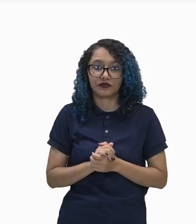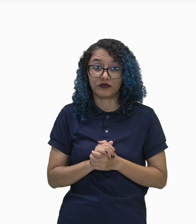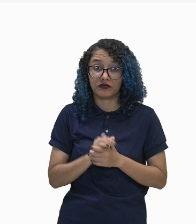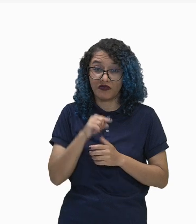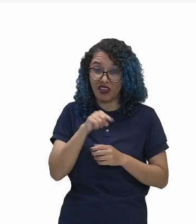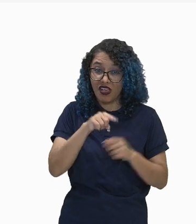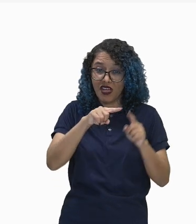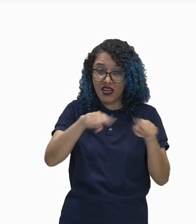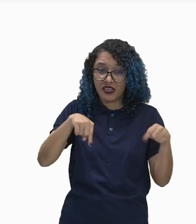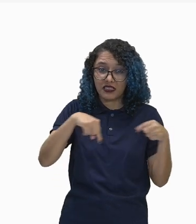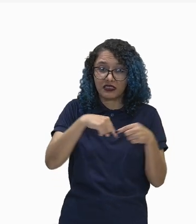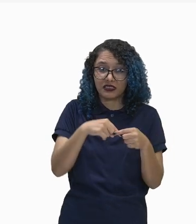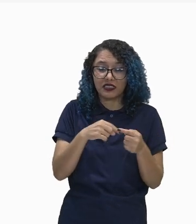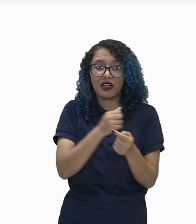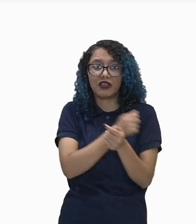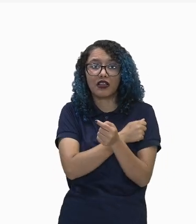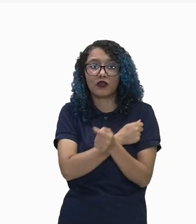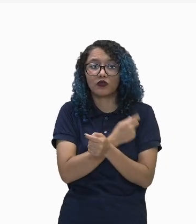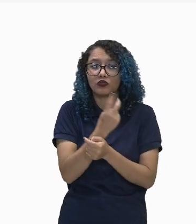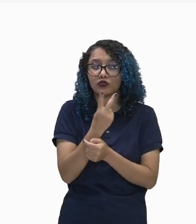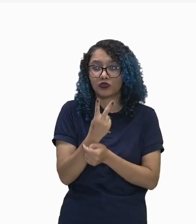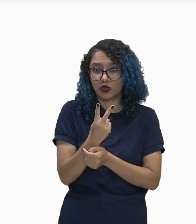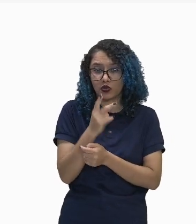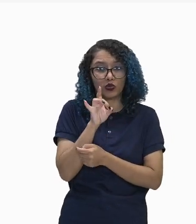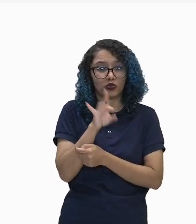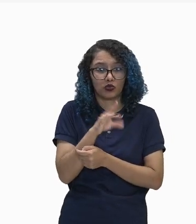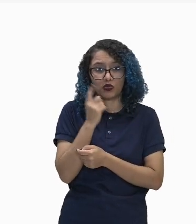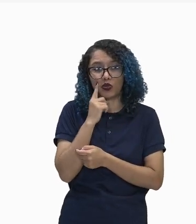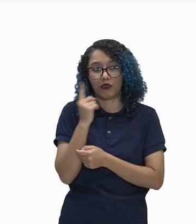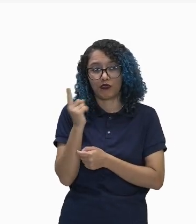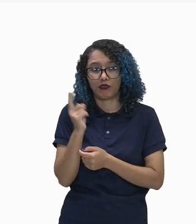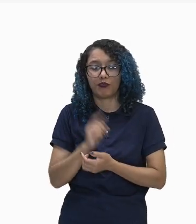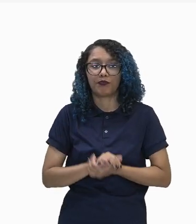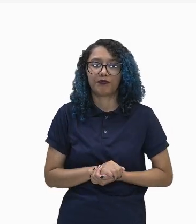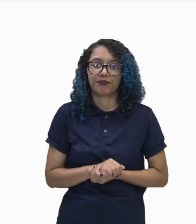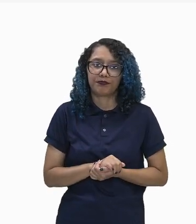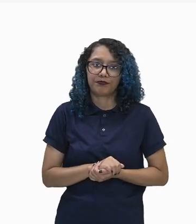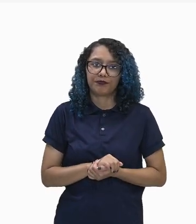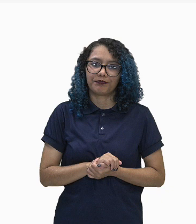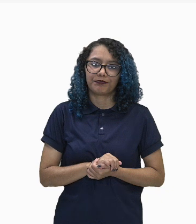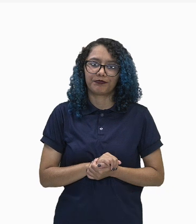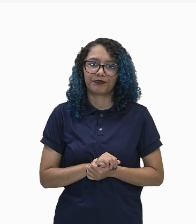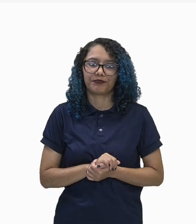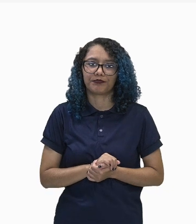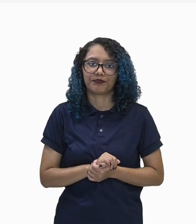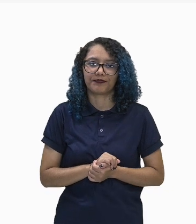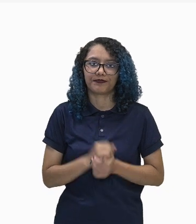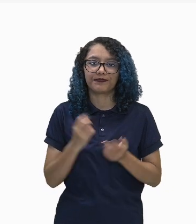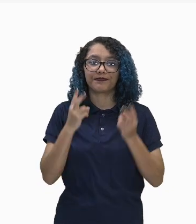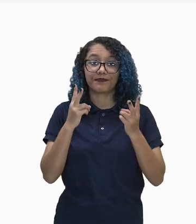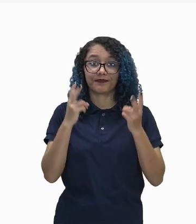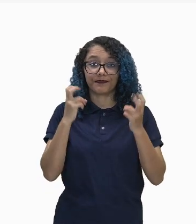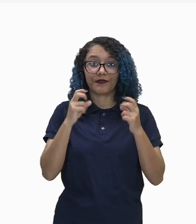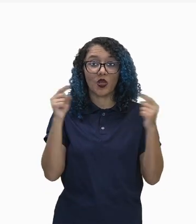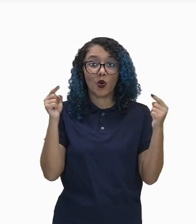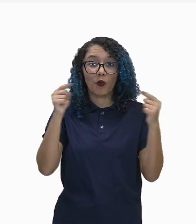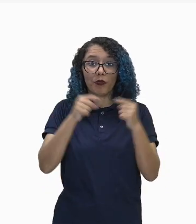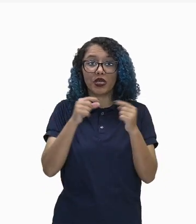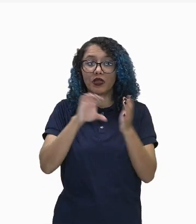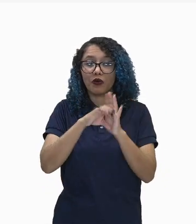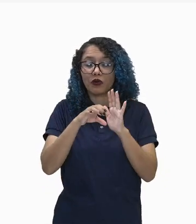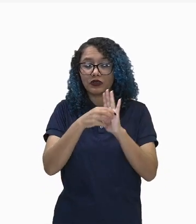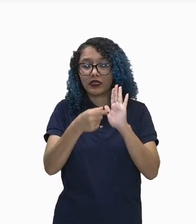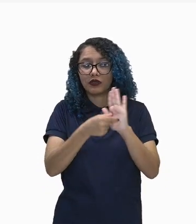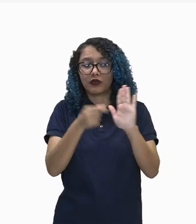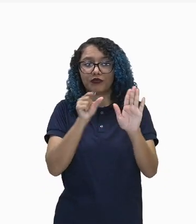sala, apenas 2 alunos. Então, você percebe que há elipse. A elipse,